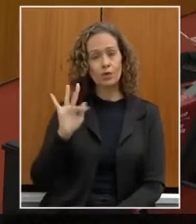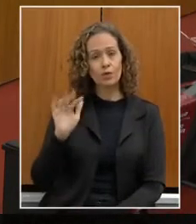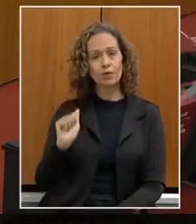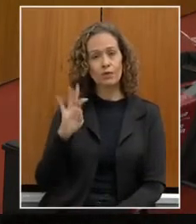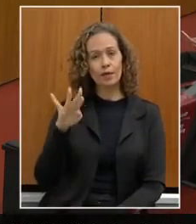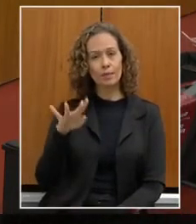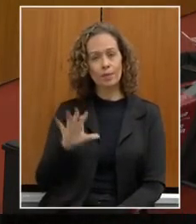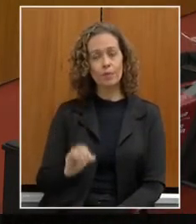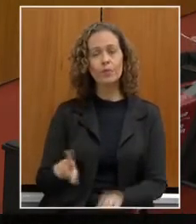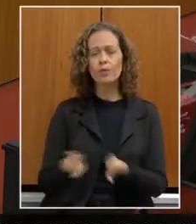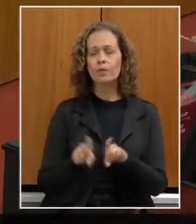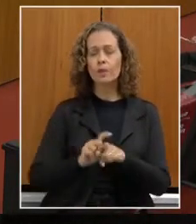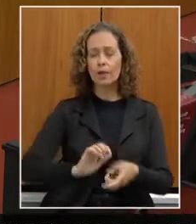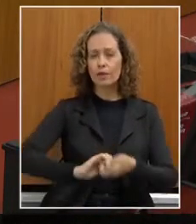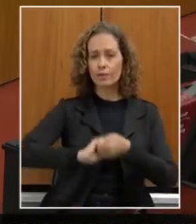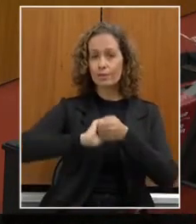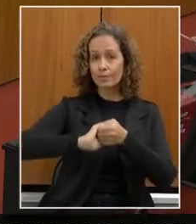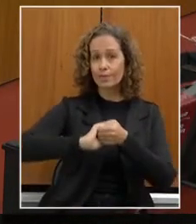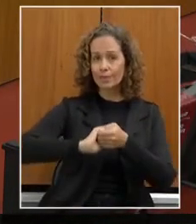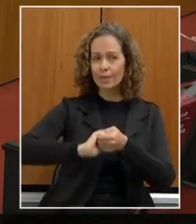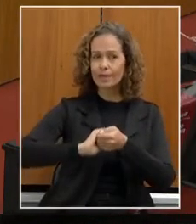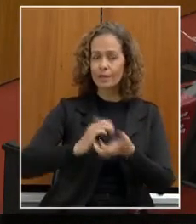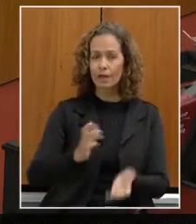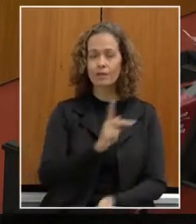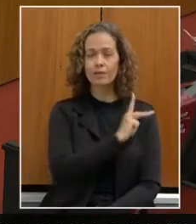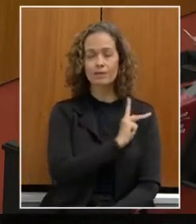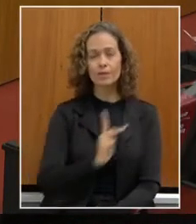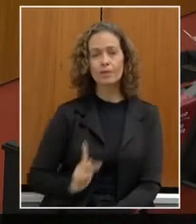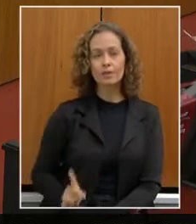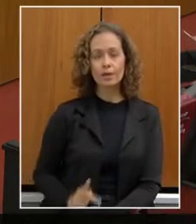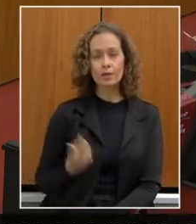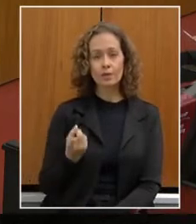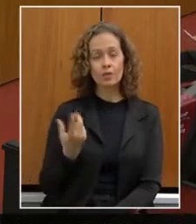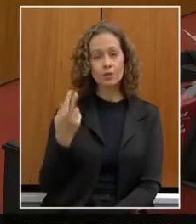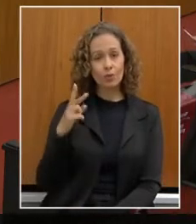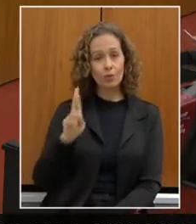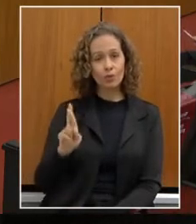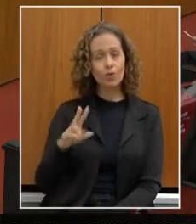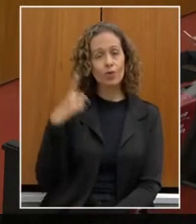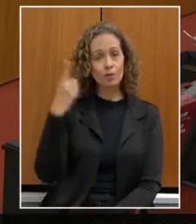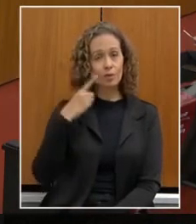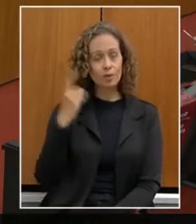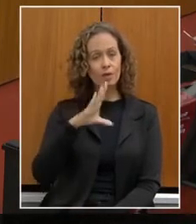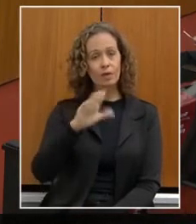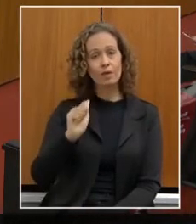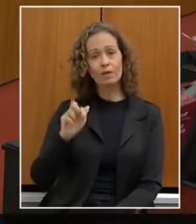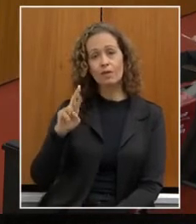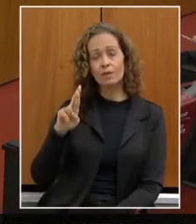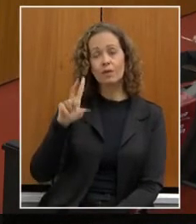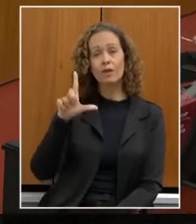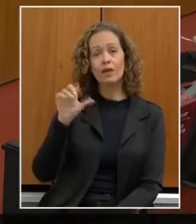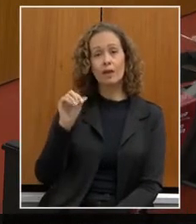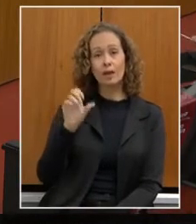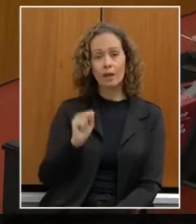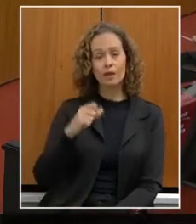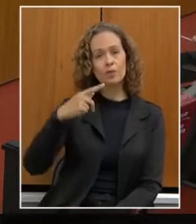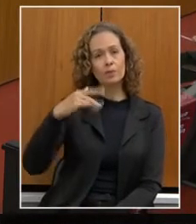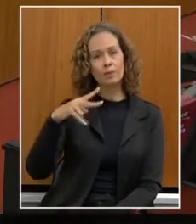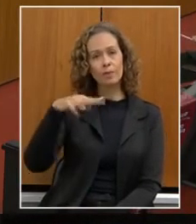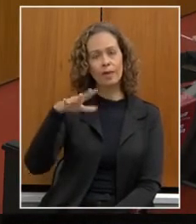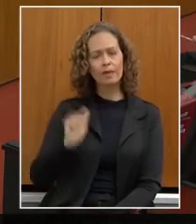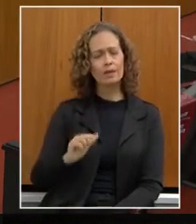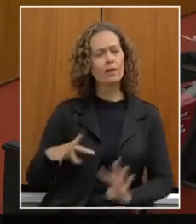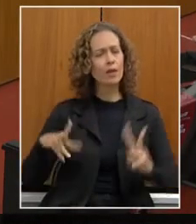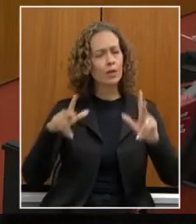cumprimentar cumprimentar o nosso presidente doutor e deputado Carlos Pimenta cumprimentar todos os presentes aqui